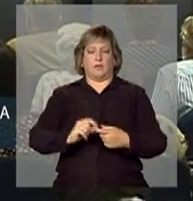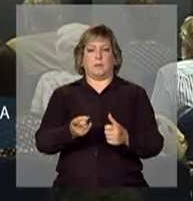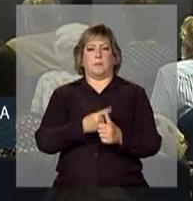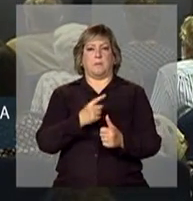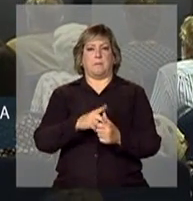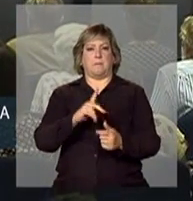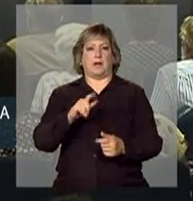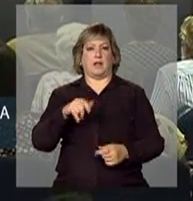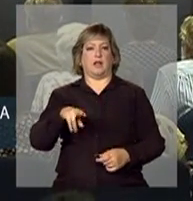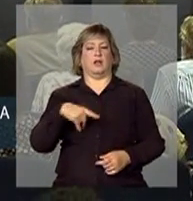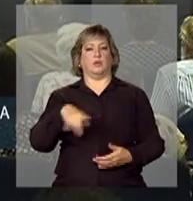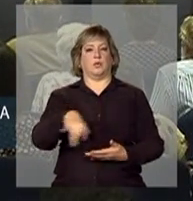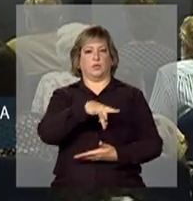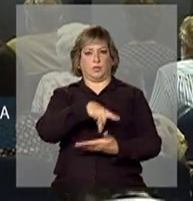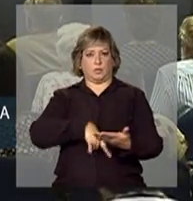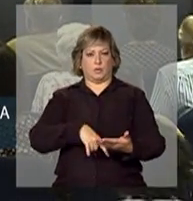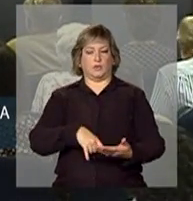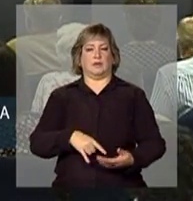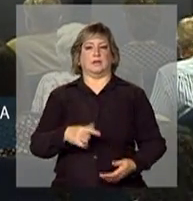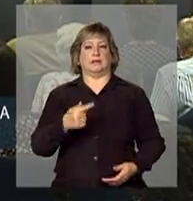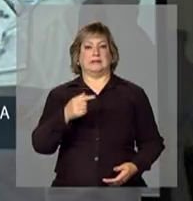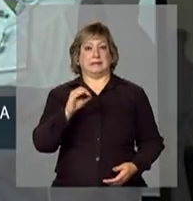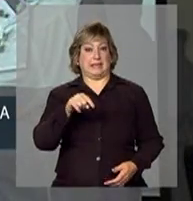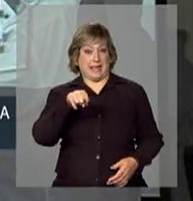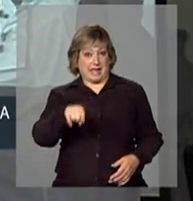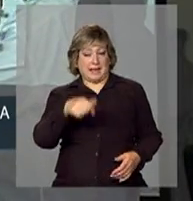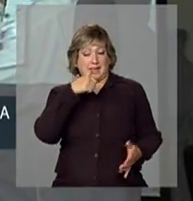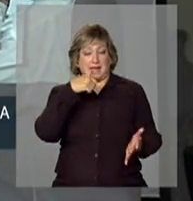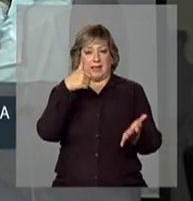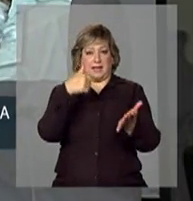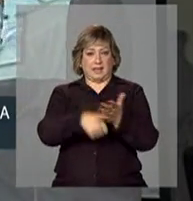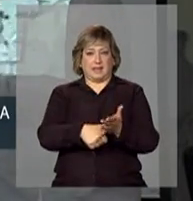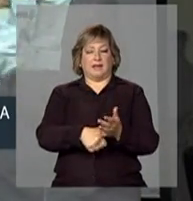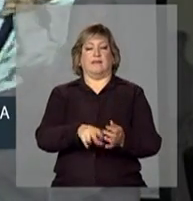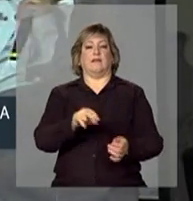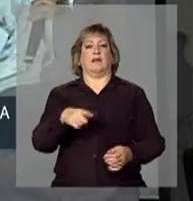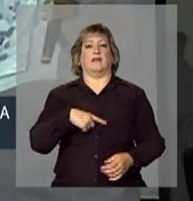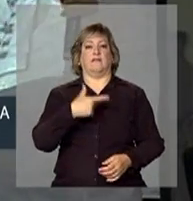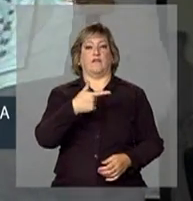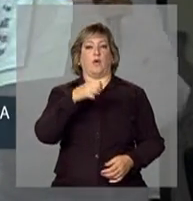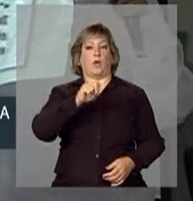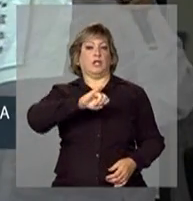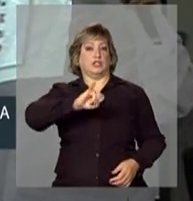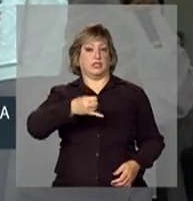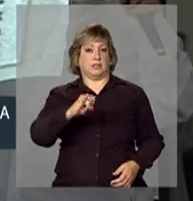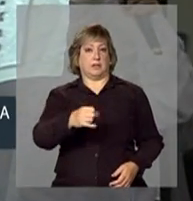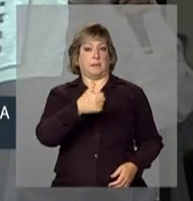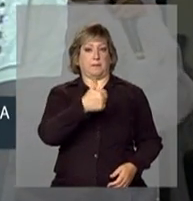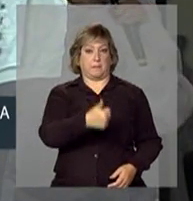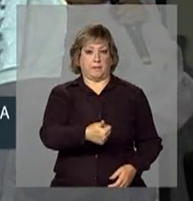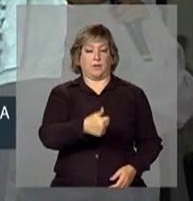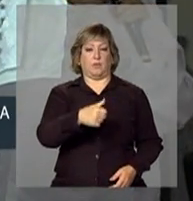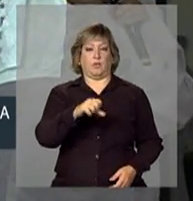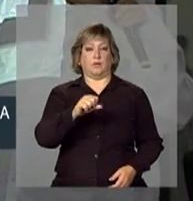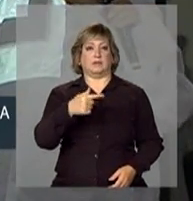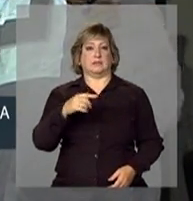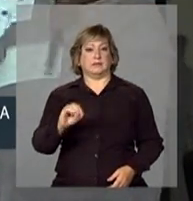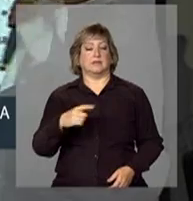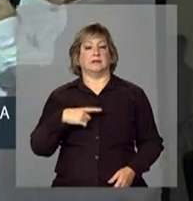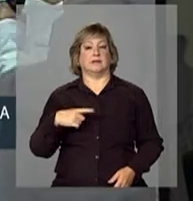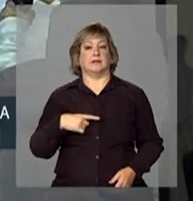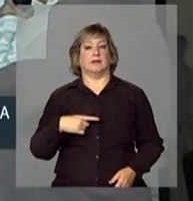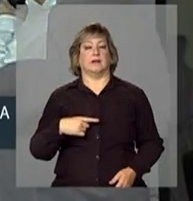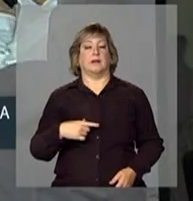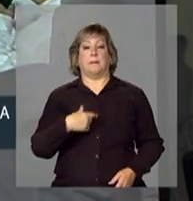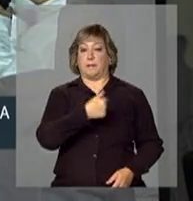documento, 70. Essa carta vai em 28 de janeiro de 1970, e agora a assinatura dela para